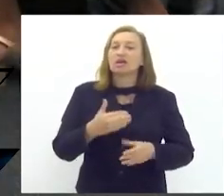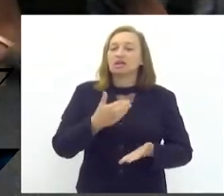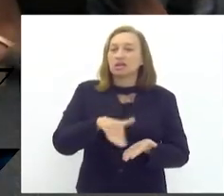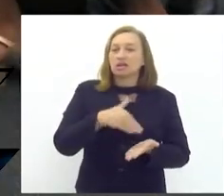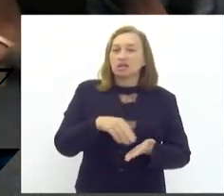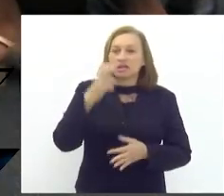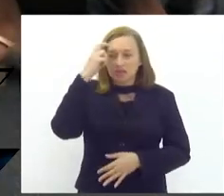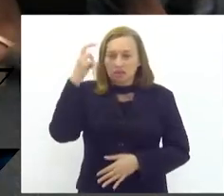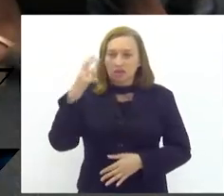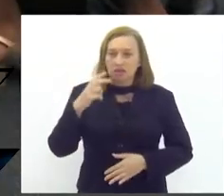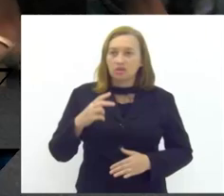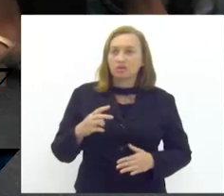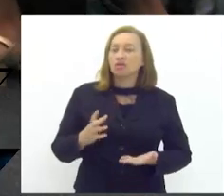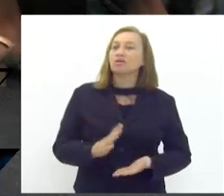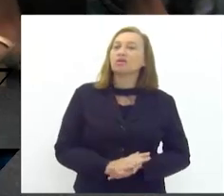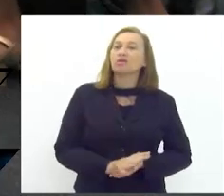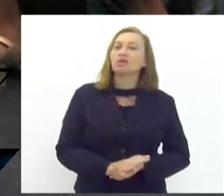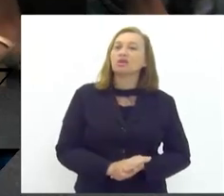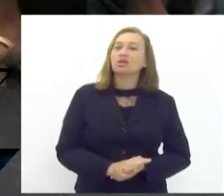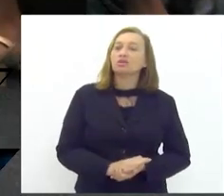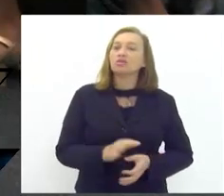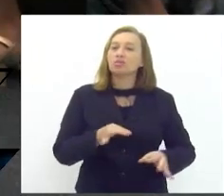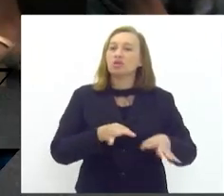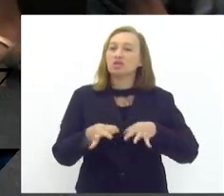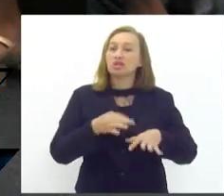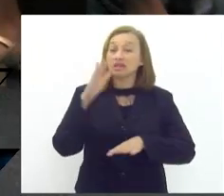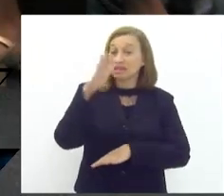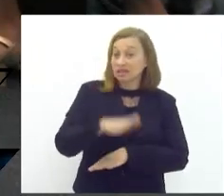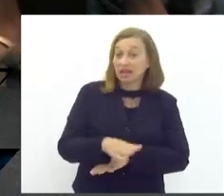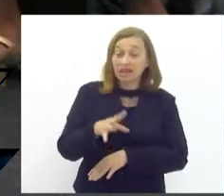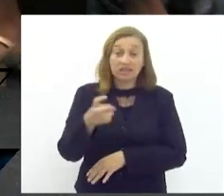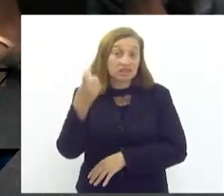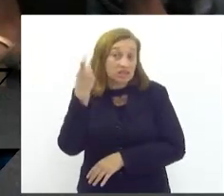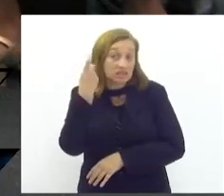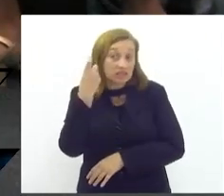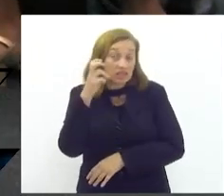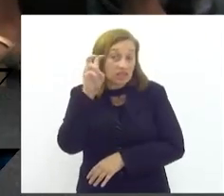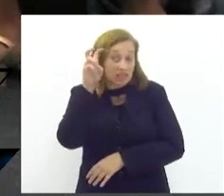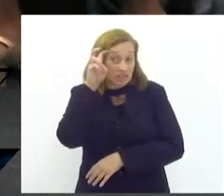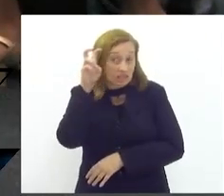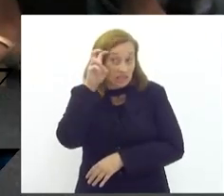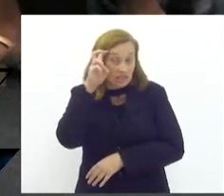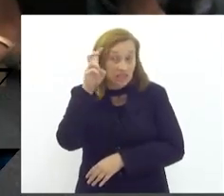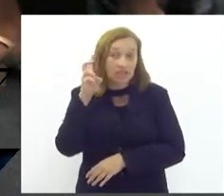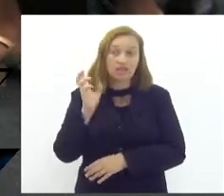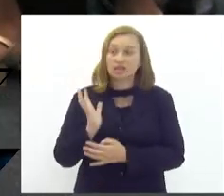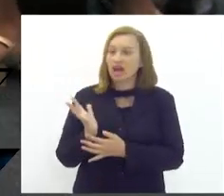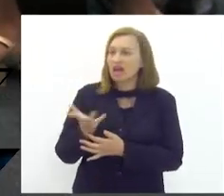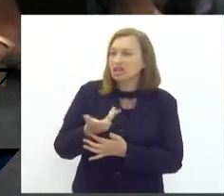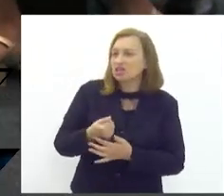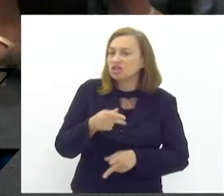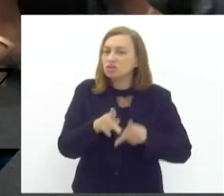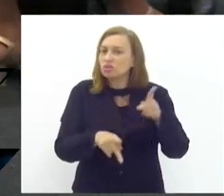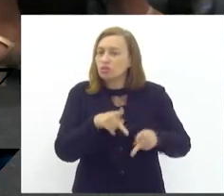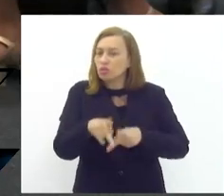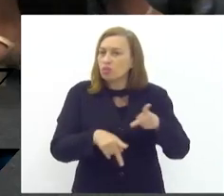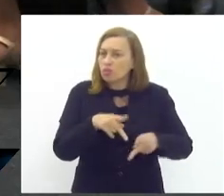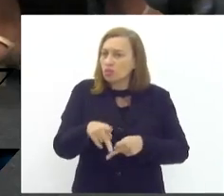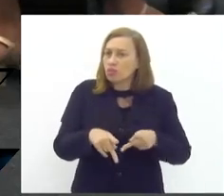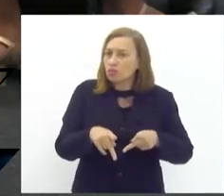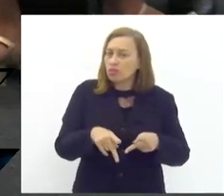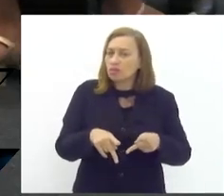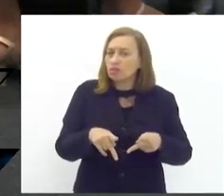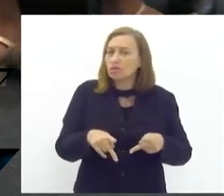chamado tardes de quinta onde convida é artistas populares para tocar nos